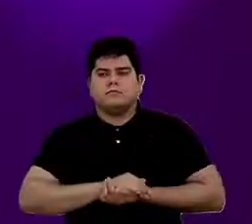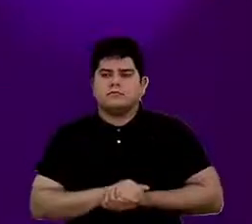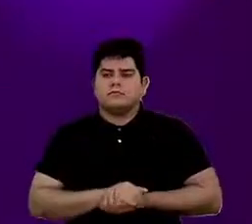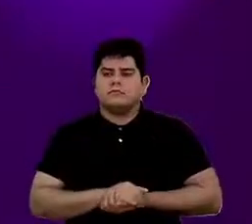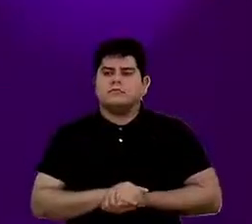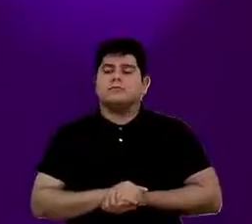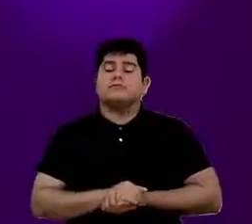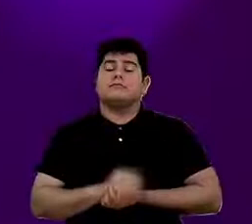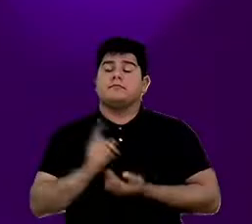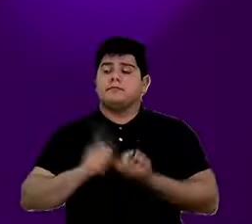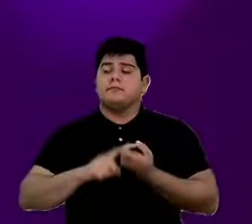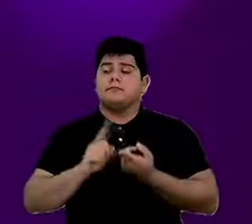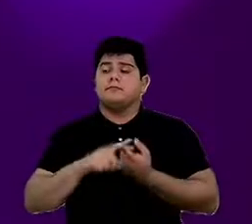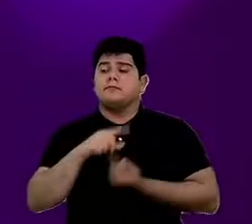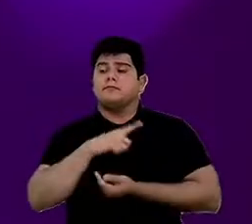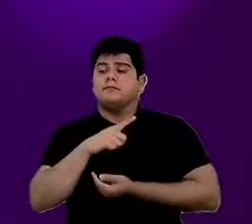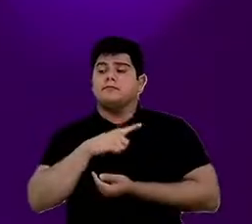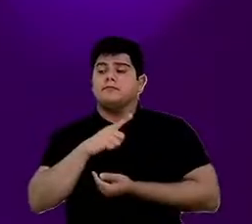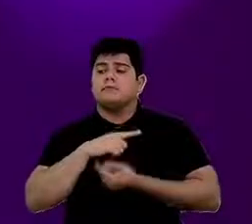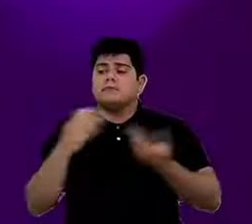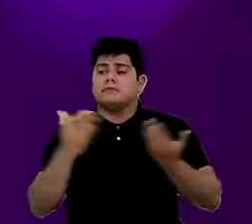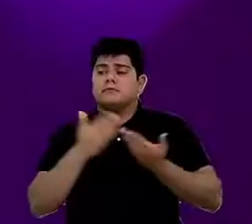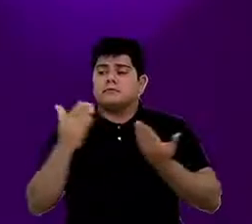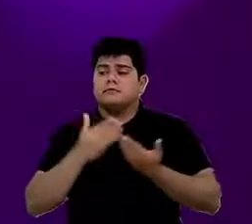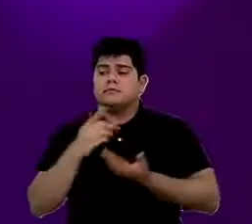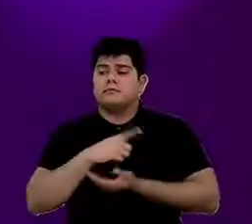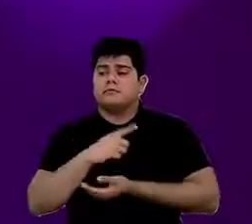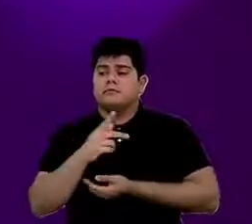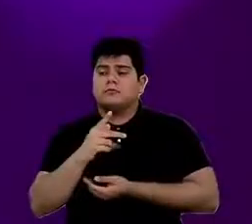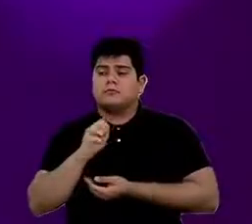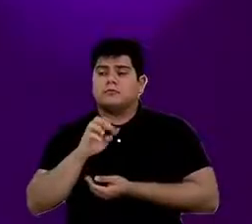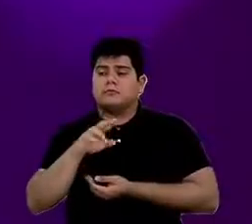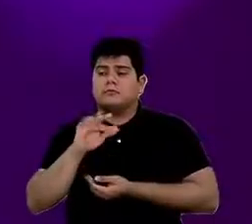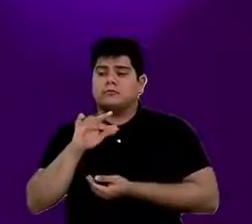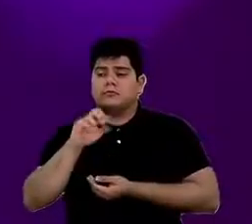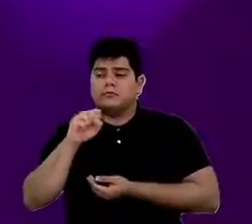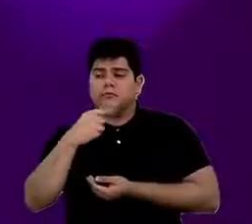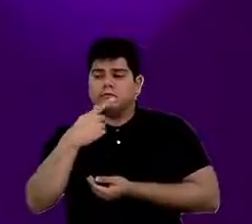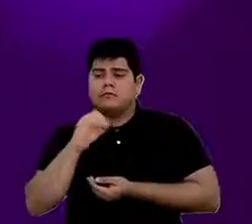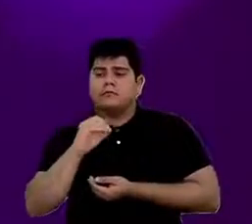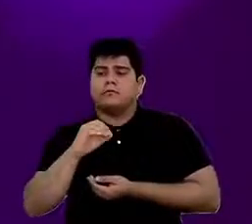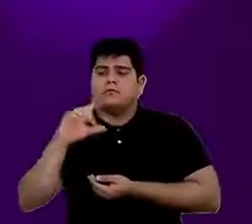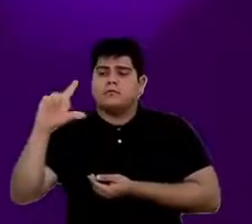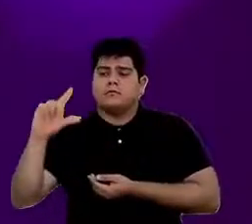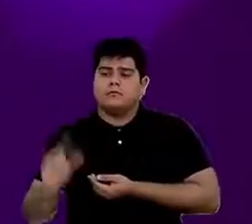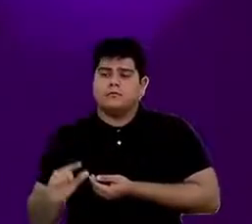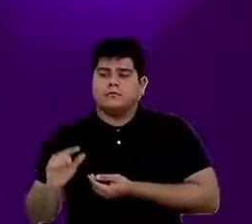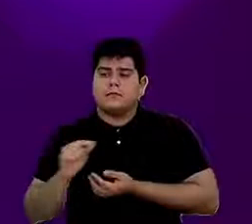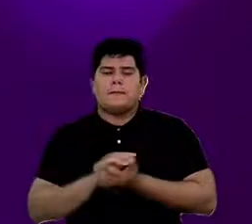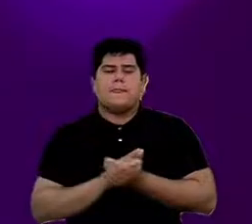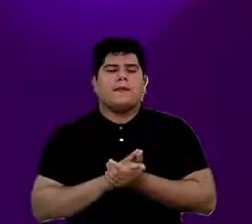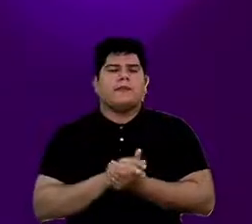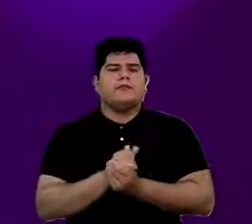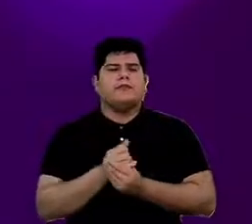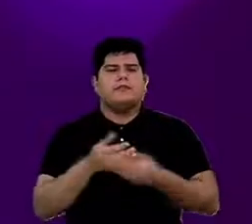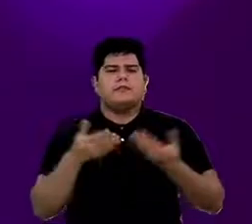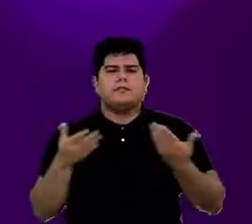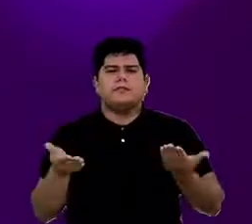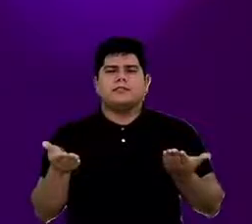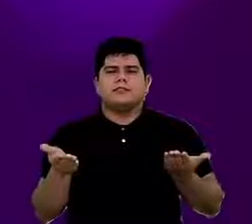Além disso, a gente tem, hoje, além da perfusão, a avaliação da amiloidose, cintilografia com